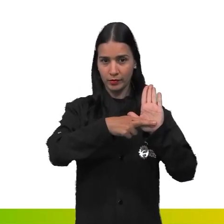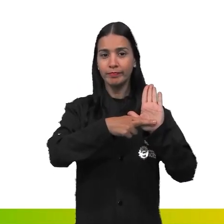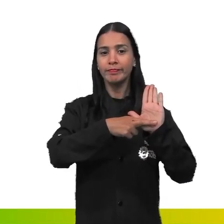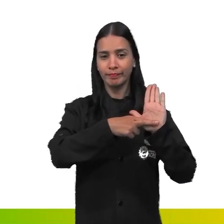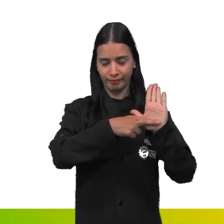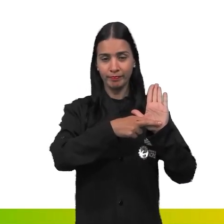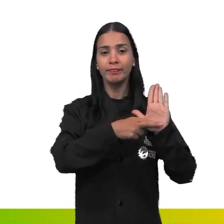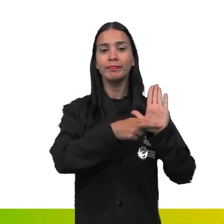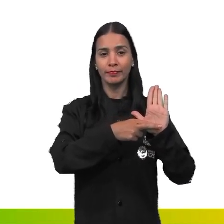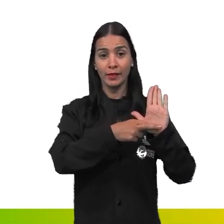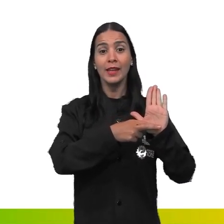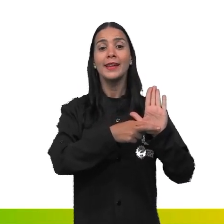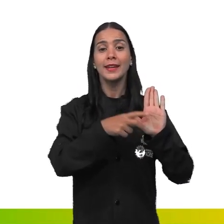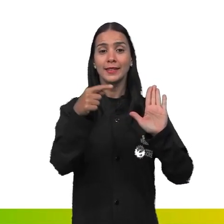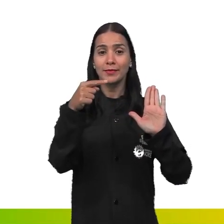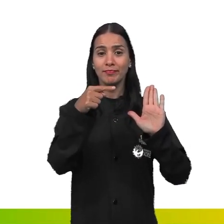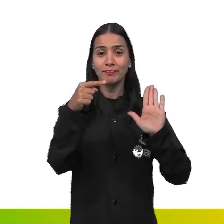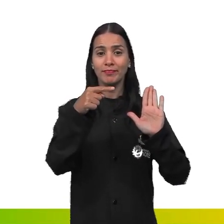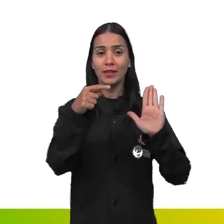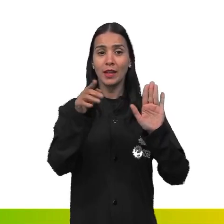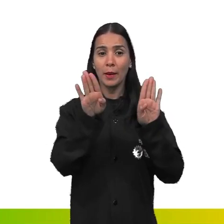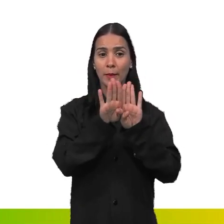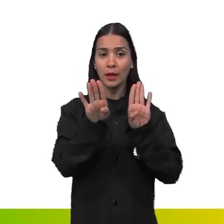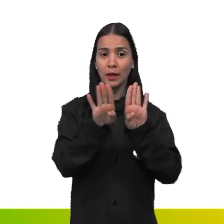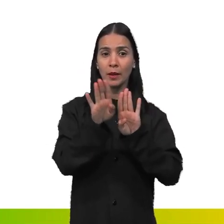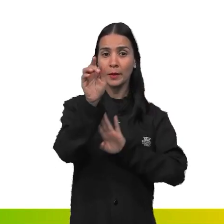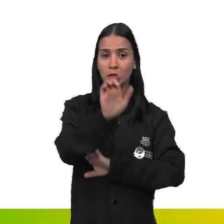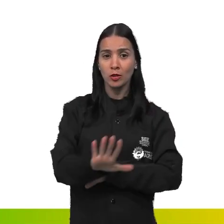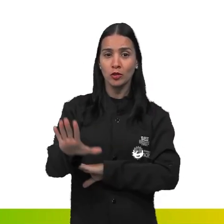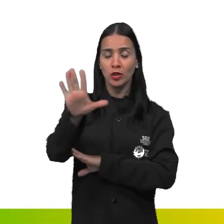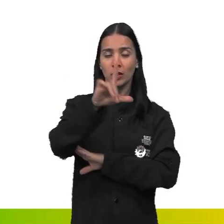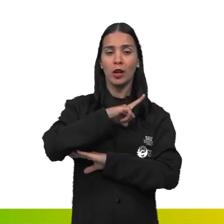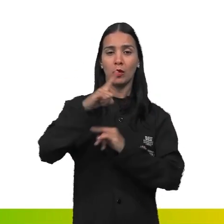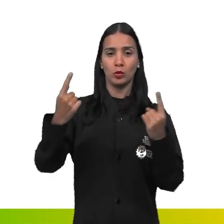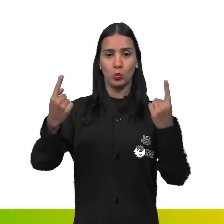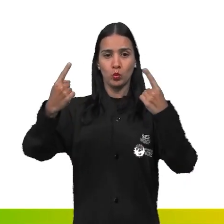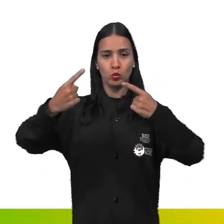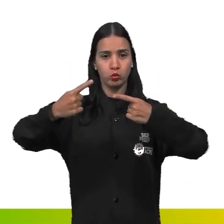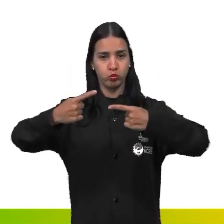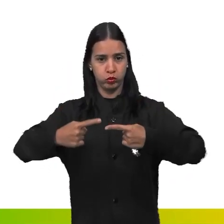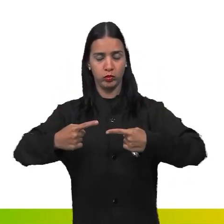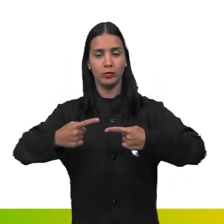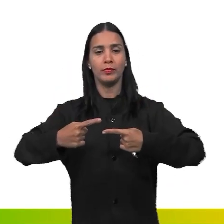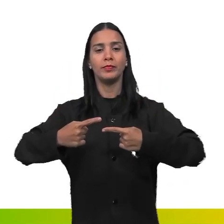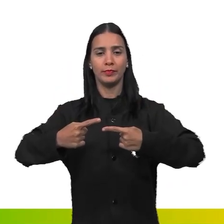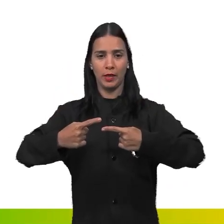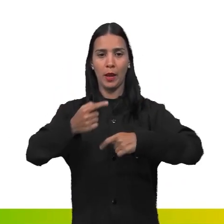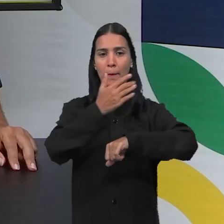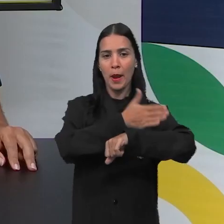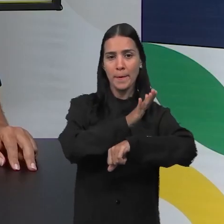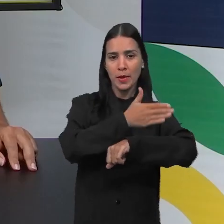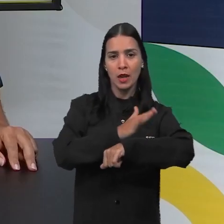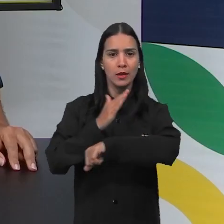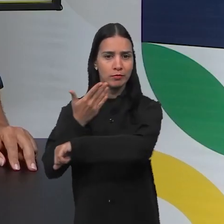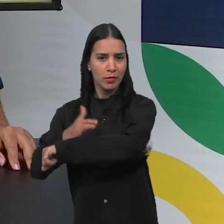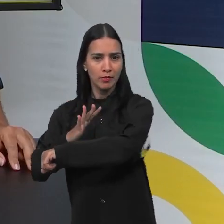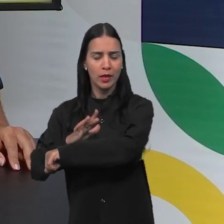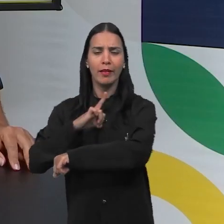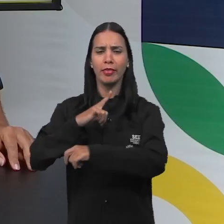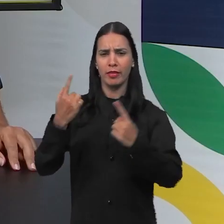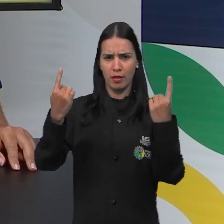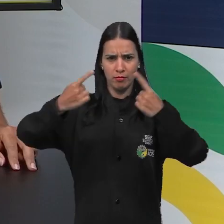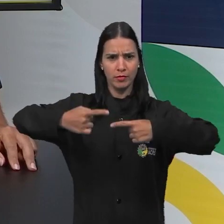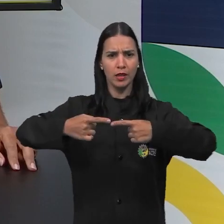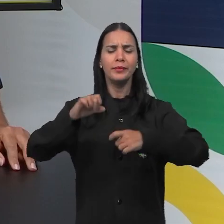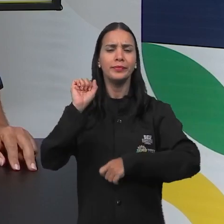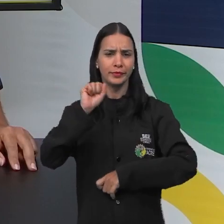e que geralmente têm como objetivo a competição entre os praticantes. Então, sim, tem o cunho da